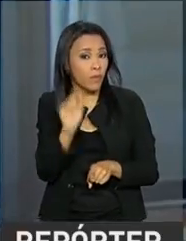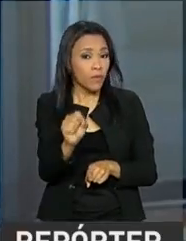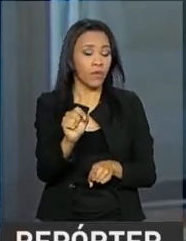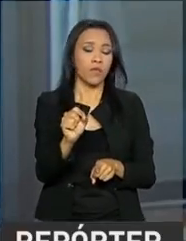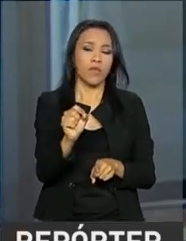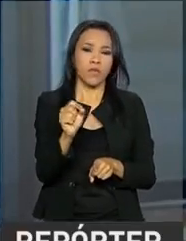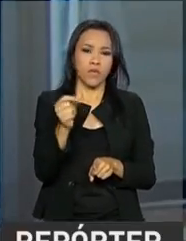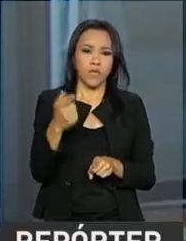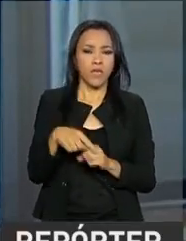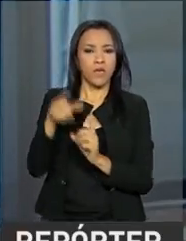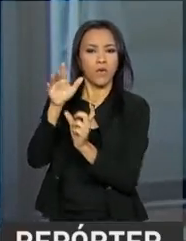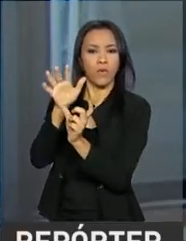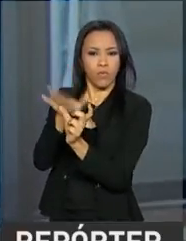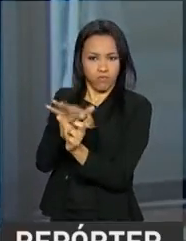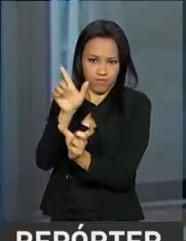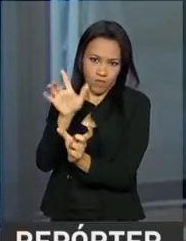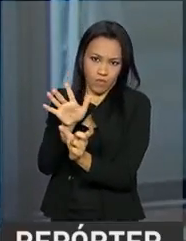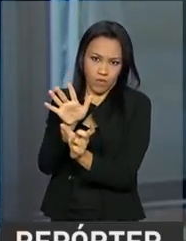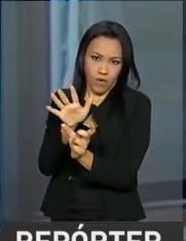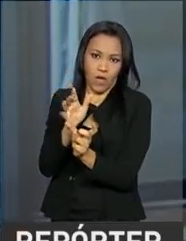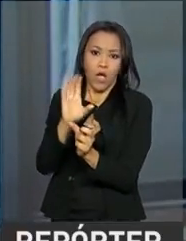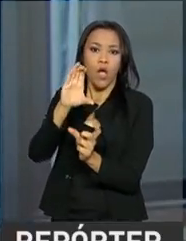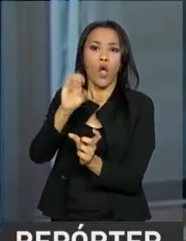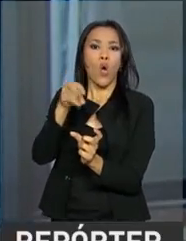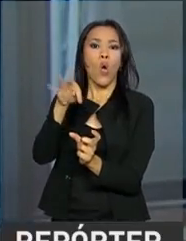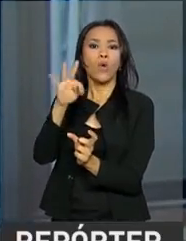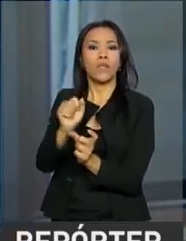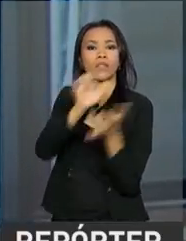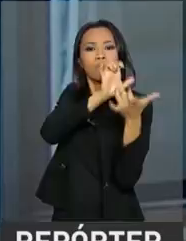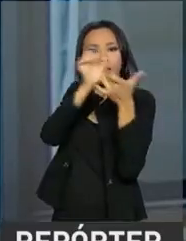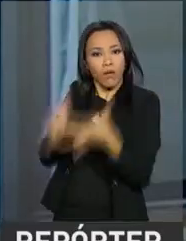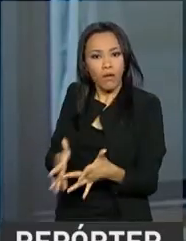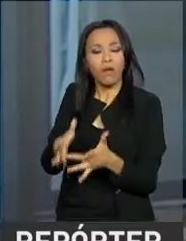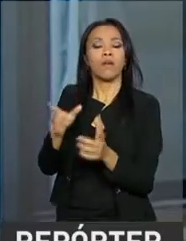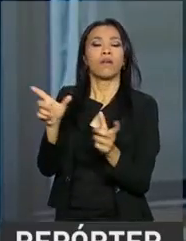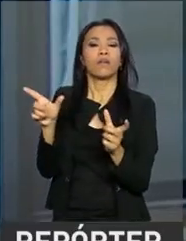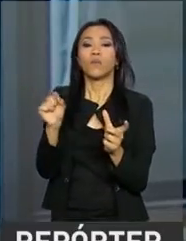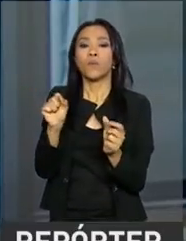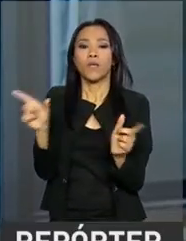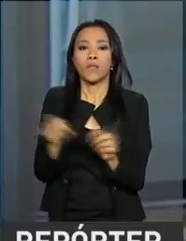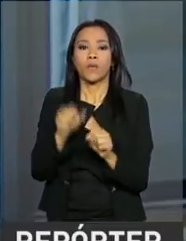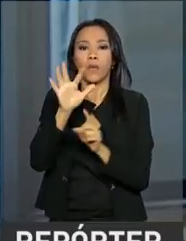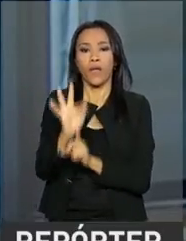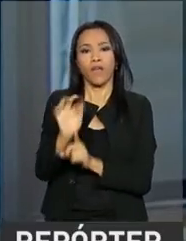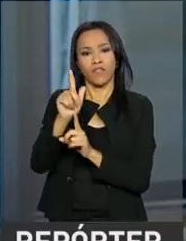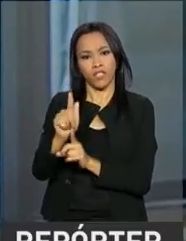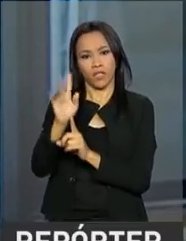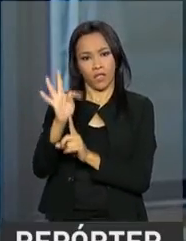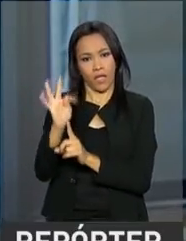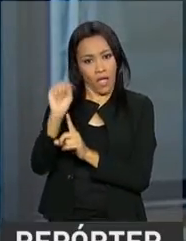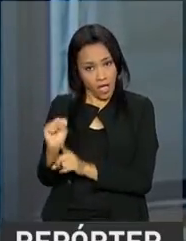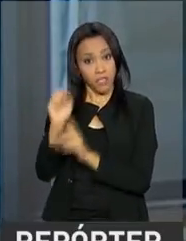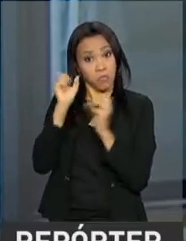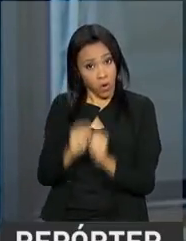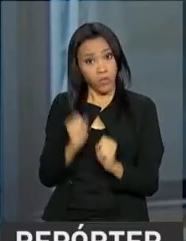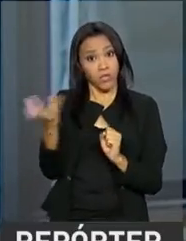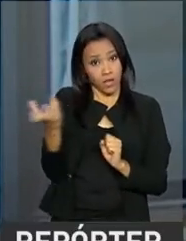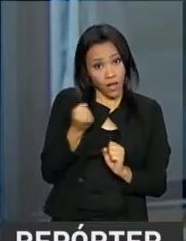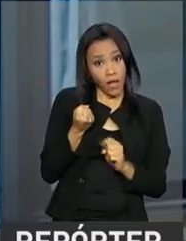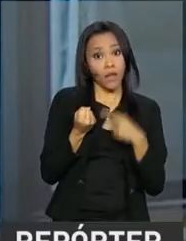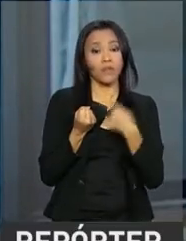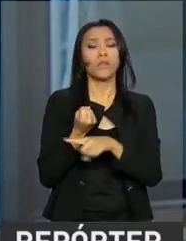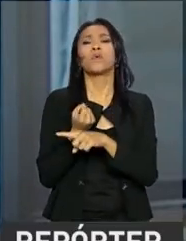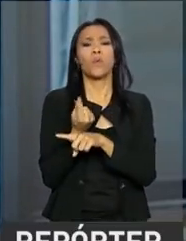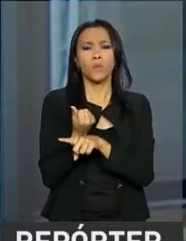do fundo de garantia do FGTS de contas inativas que poderão ser sacados depois dessa determinação do governo eles